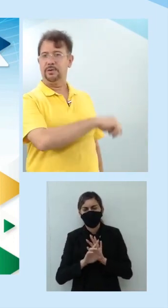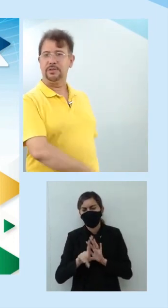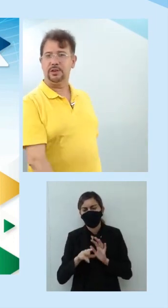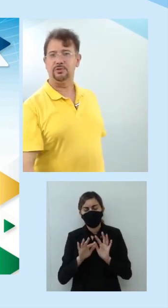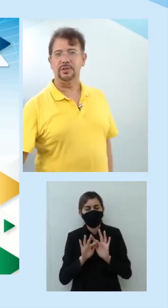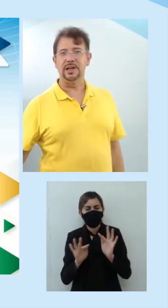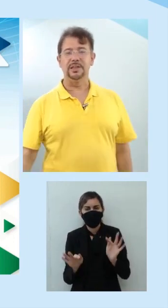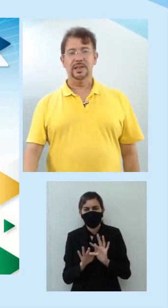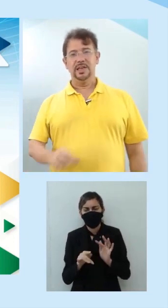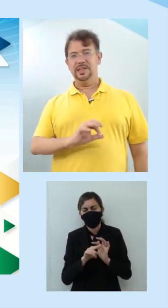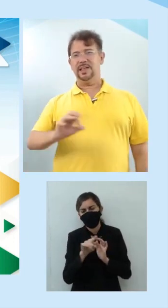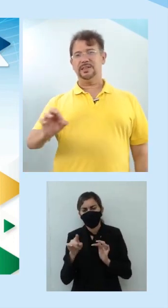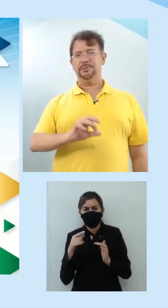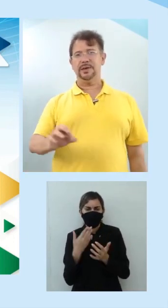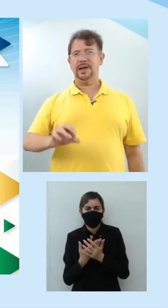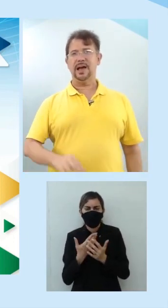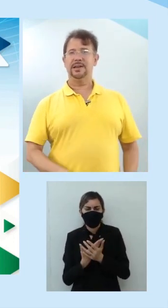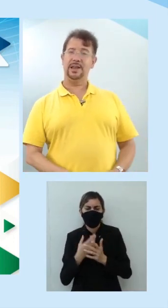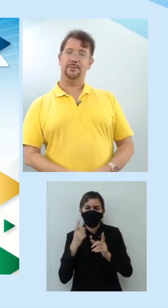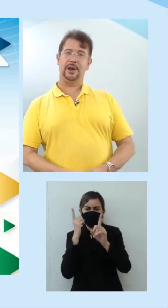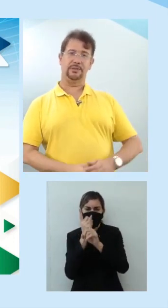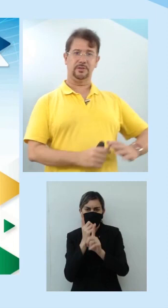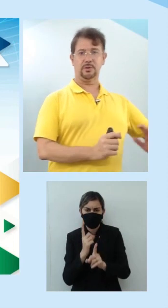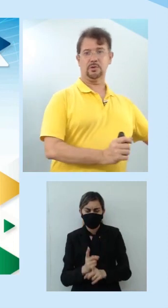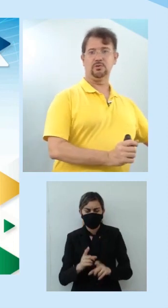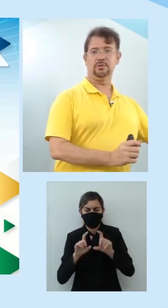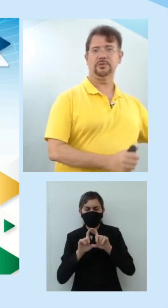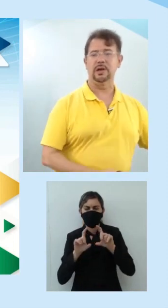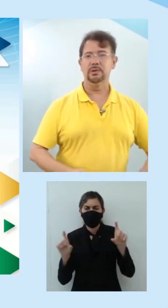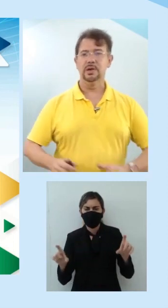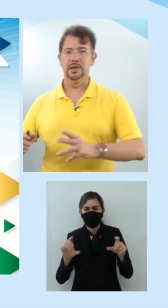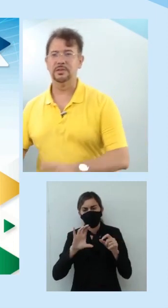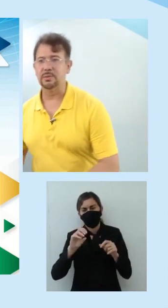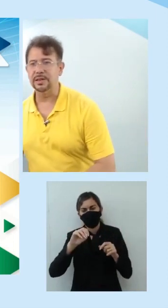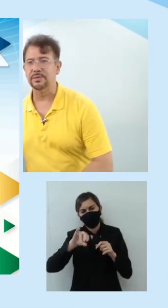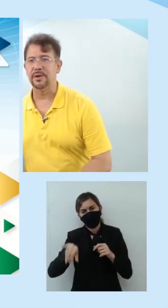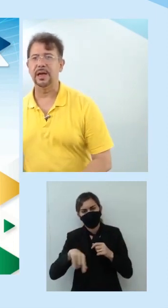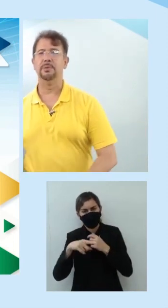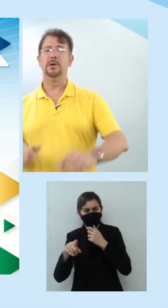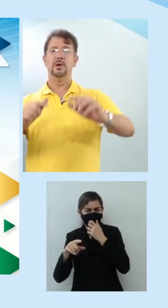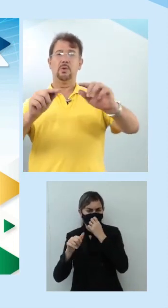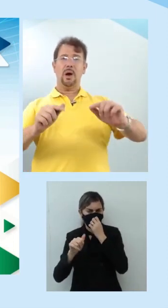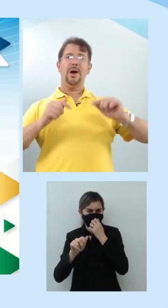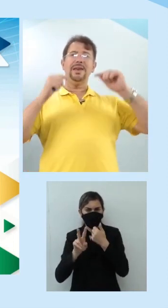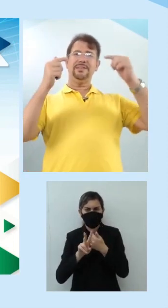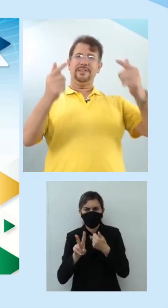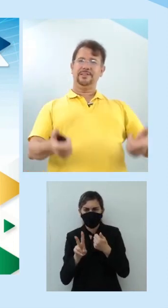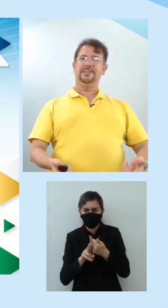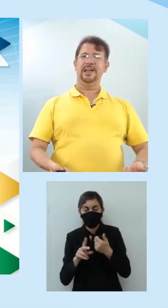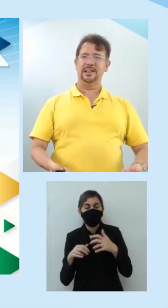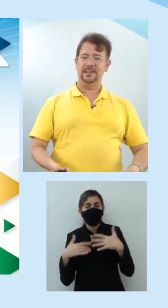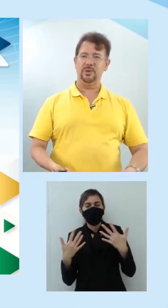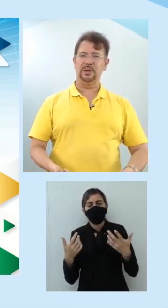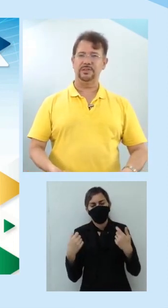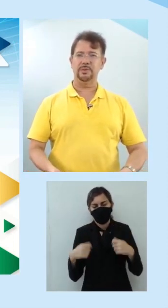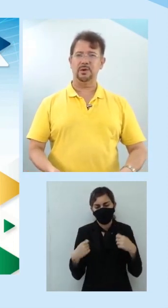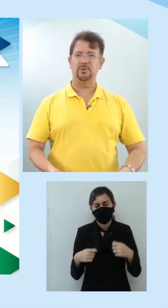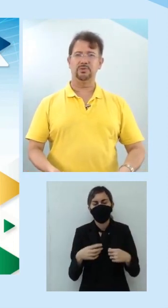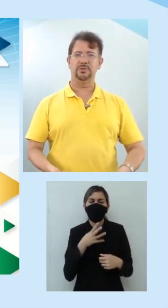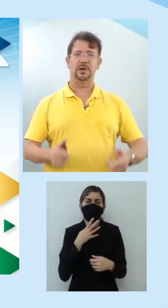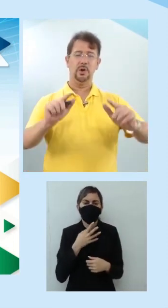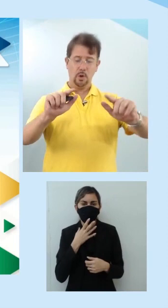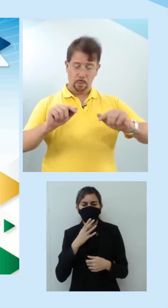simplesmente você, estudante, identificar na frase isso é uma conjunção, isso é um advérbio. Qual a necessidade de conhecer